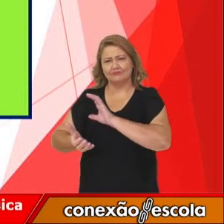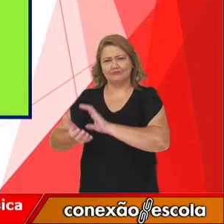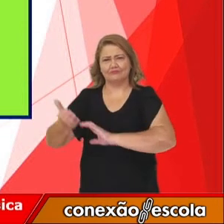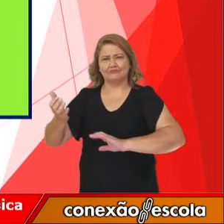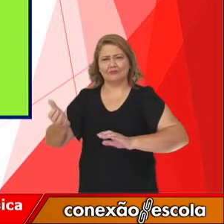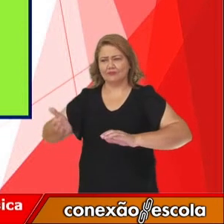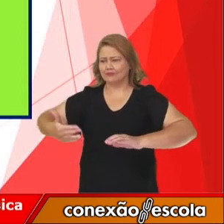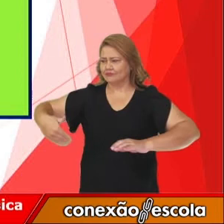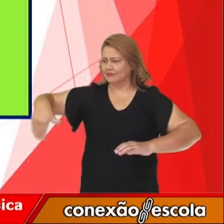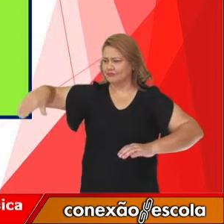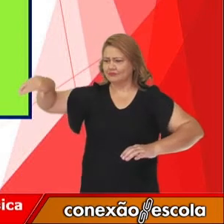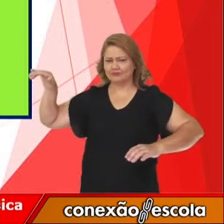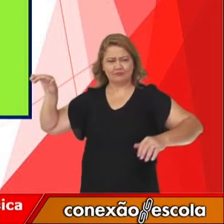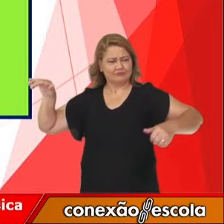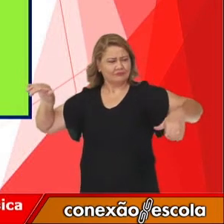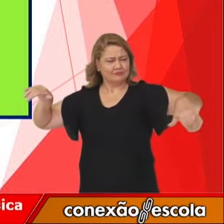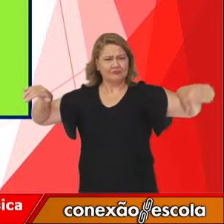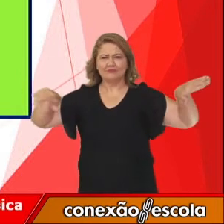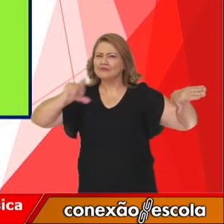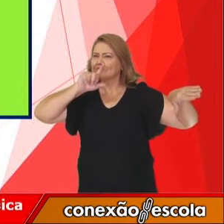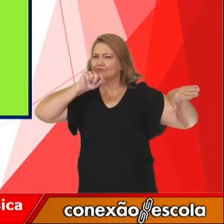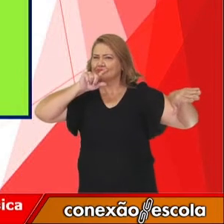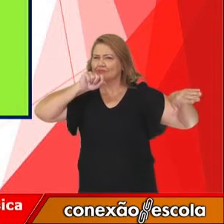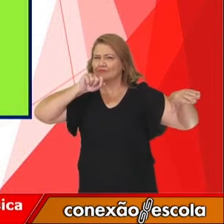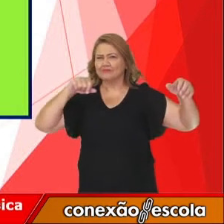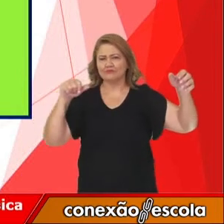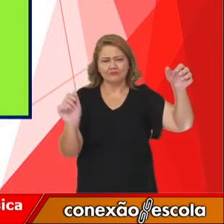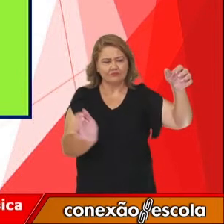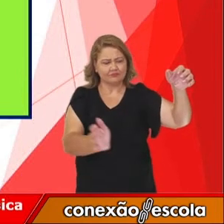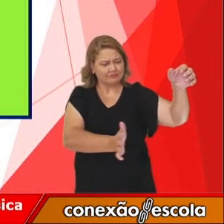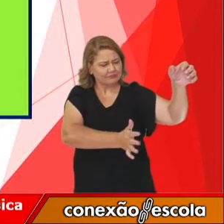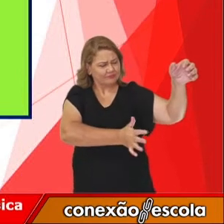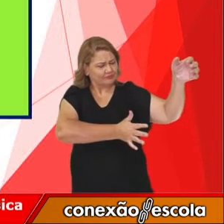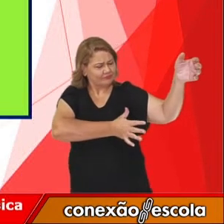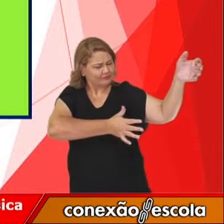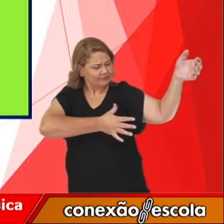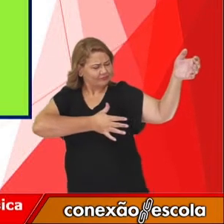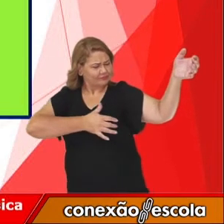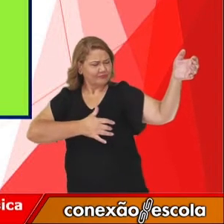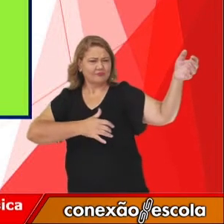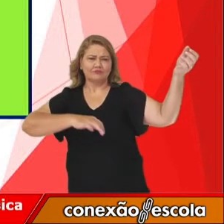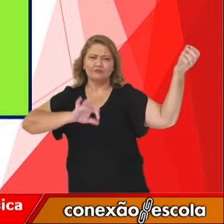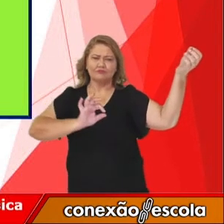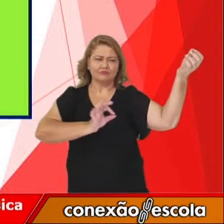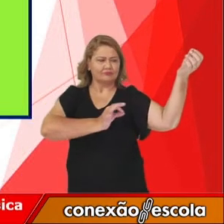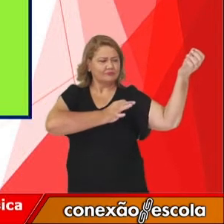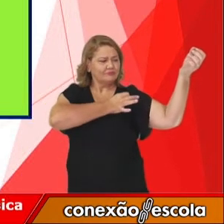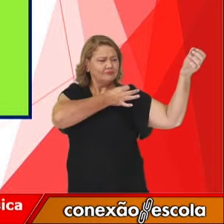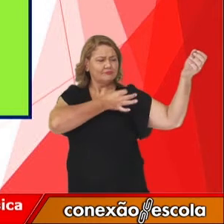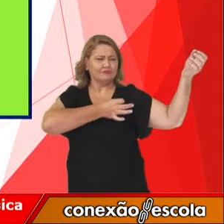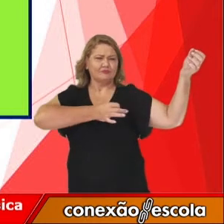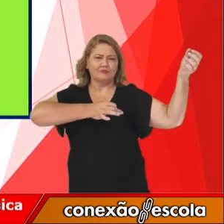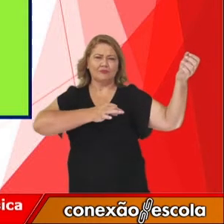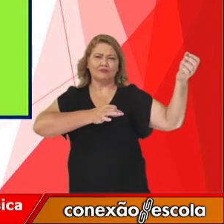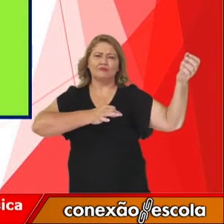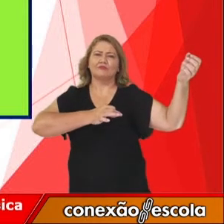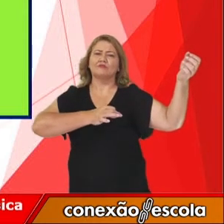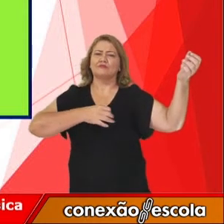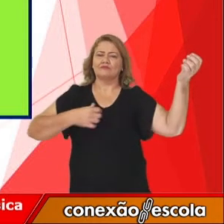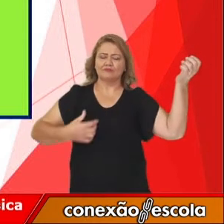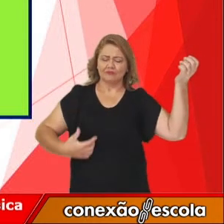suas asas tocar a Harpa violão ou violino alisar a calda do